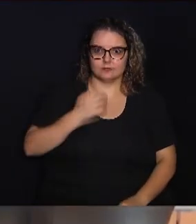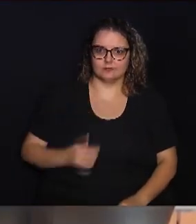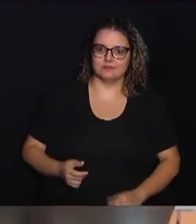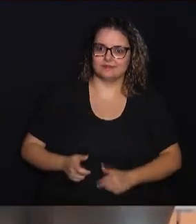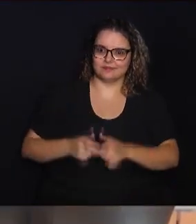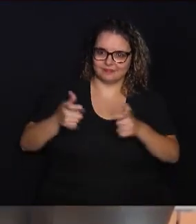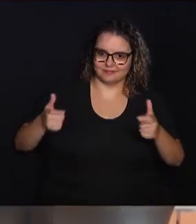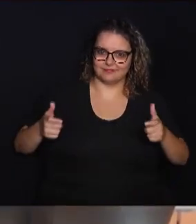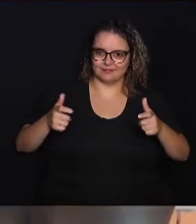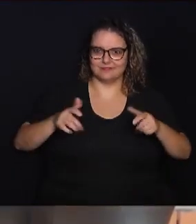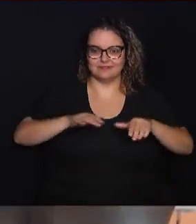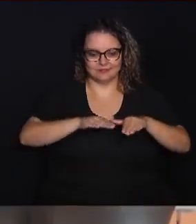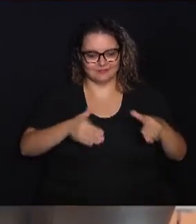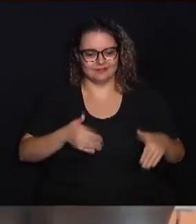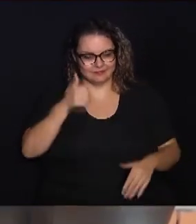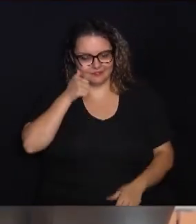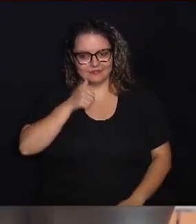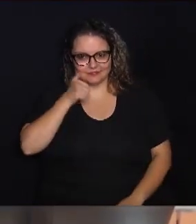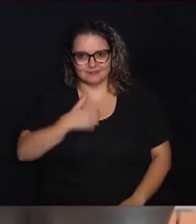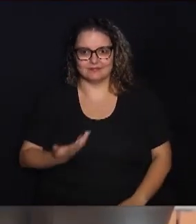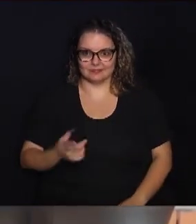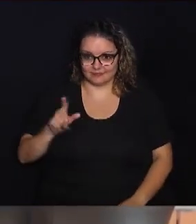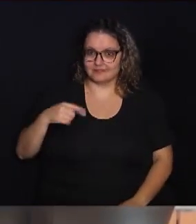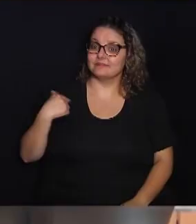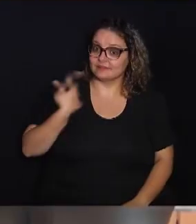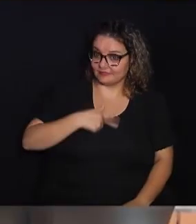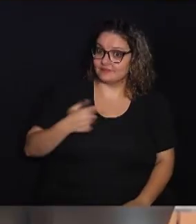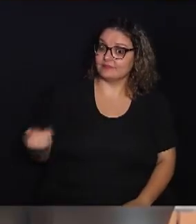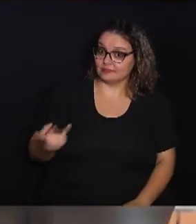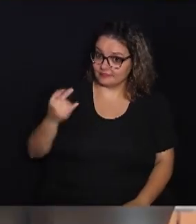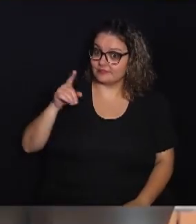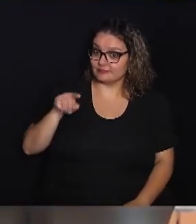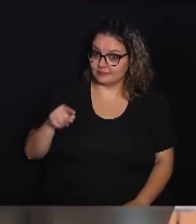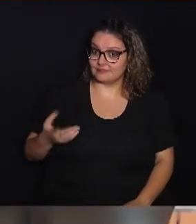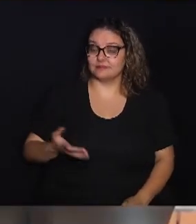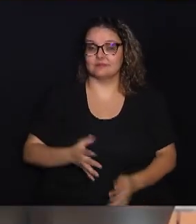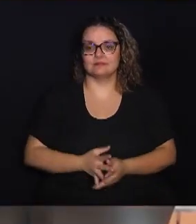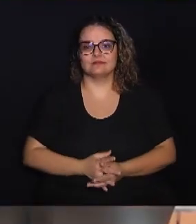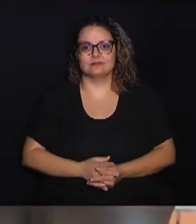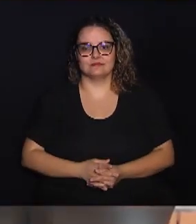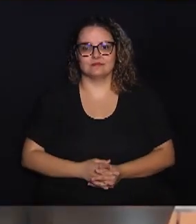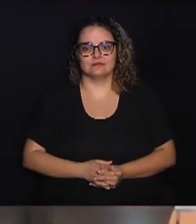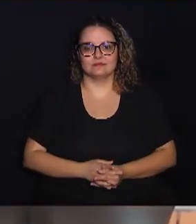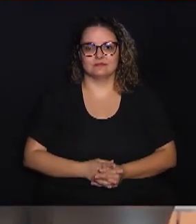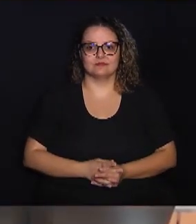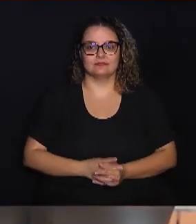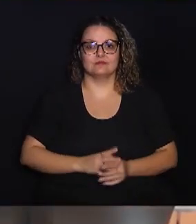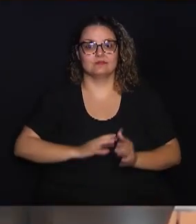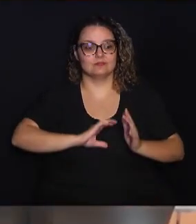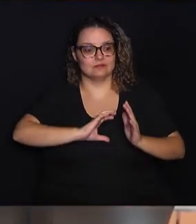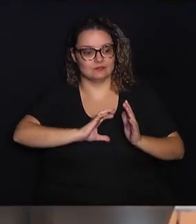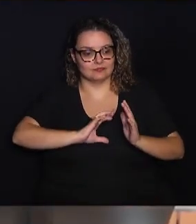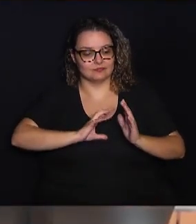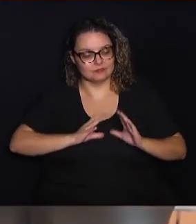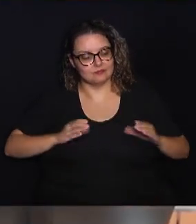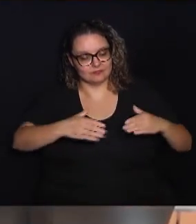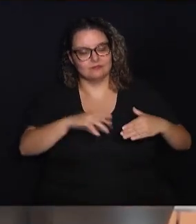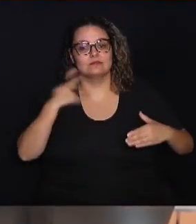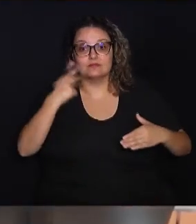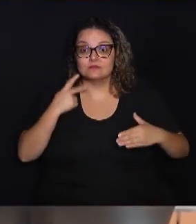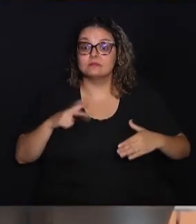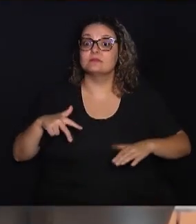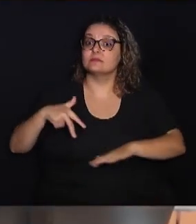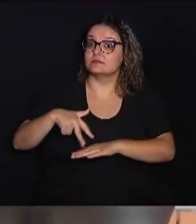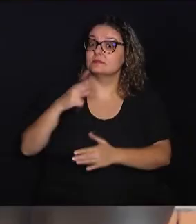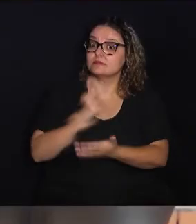da bancada de mulheres aqui ISO pra gente é muito importante eh num Parlamento que historicamente é ocupado